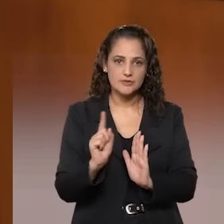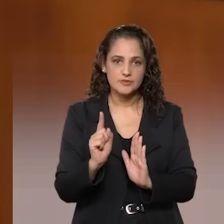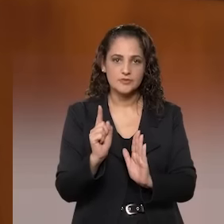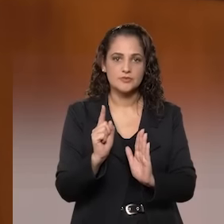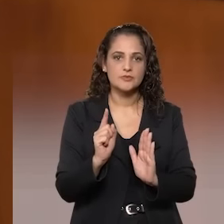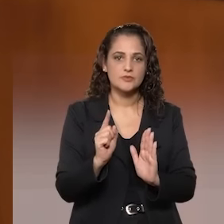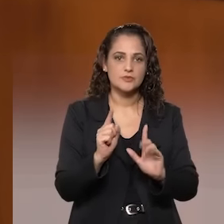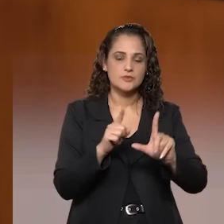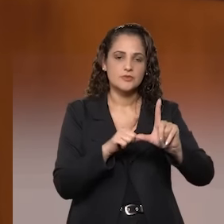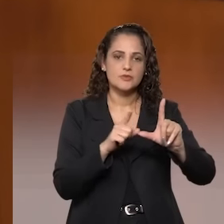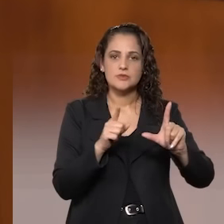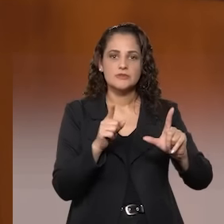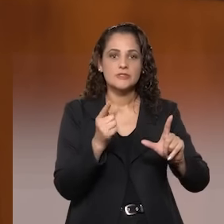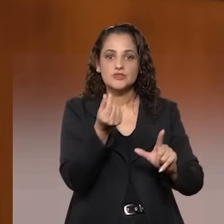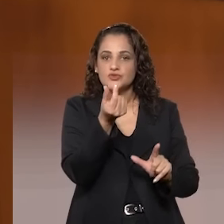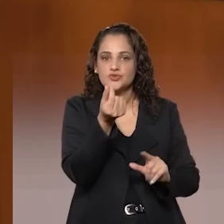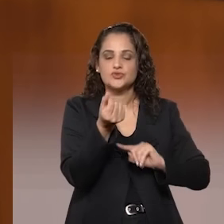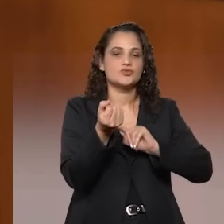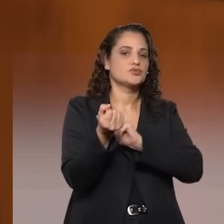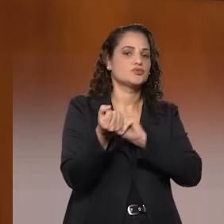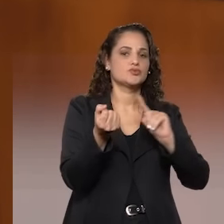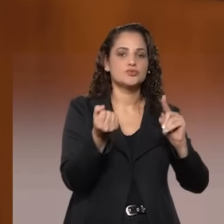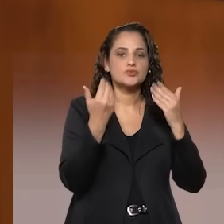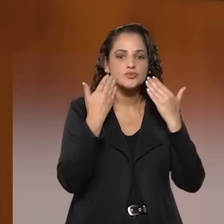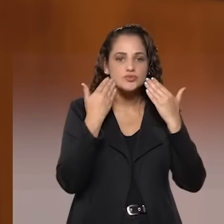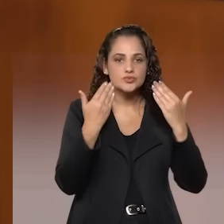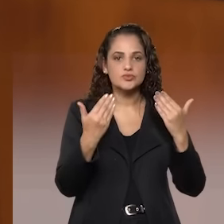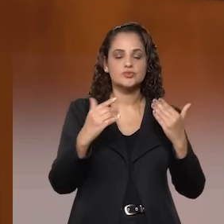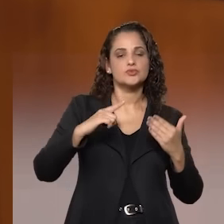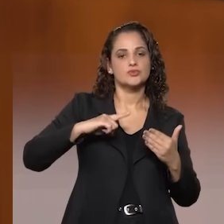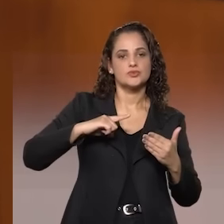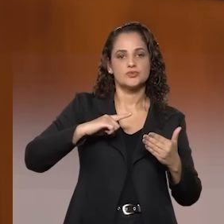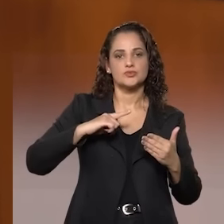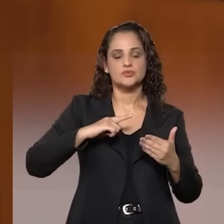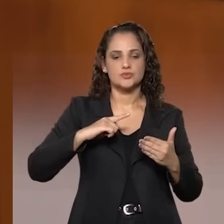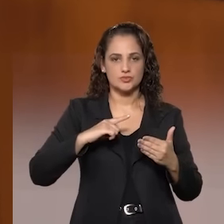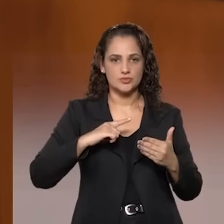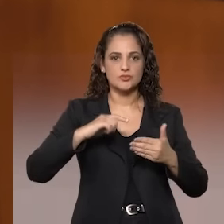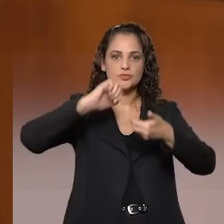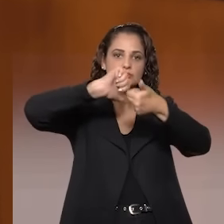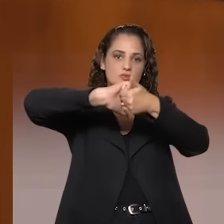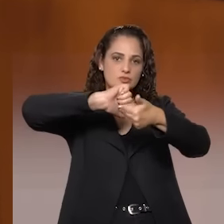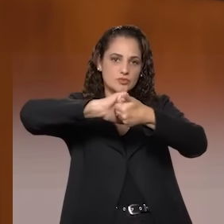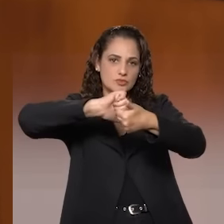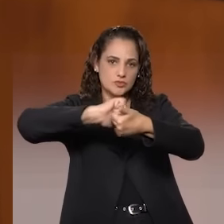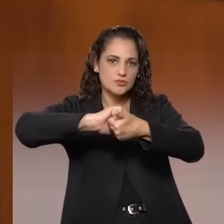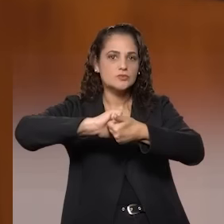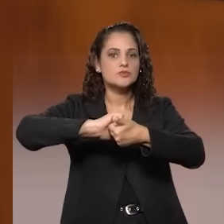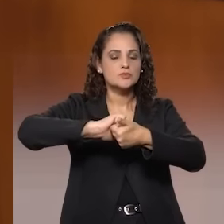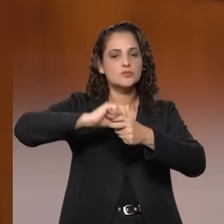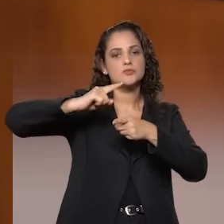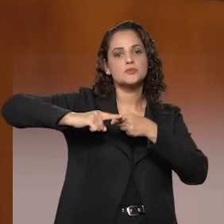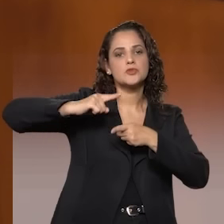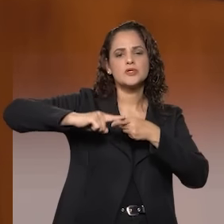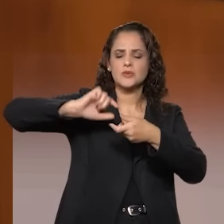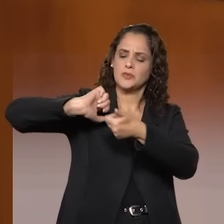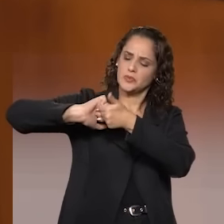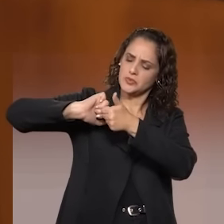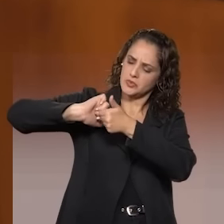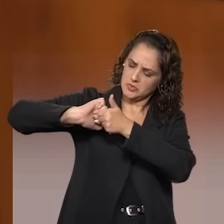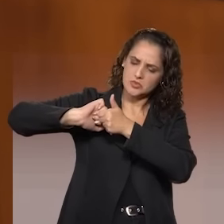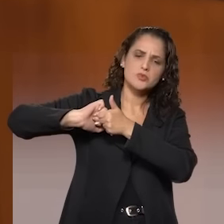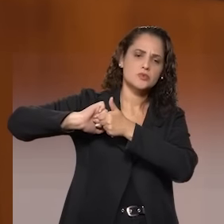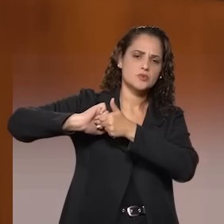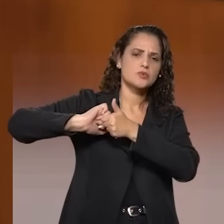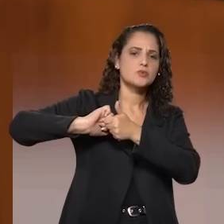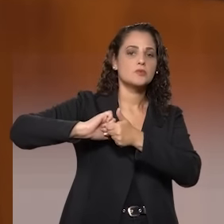os indicadores da qualidade Por que qualidade porque uma equipe que se onde as Pessoas sintam